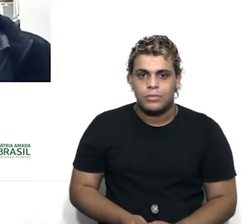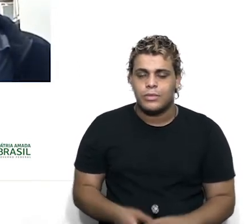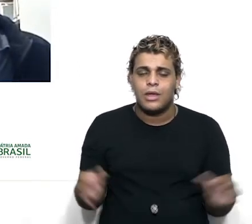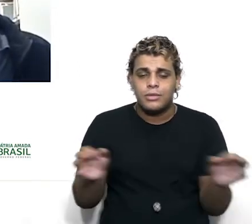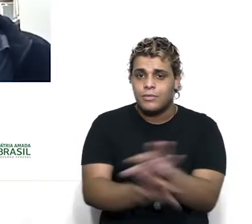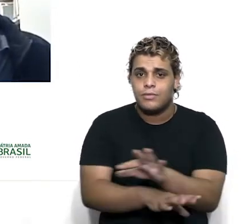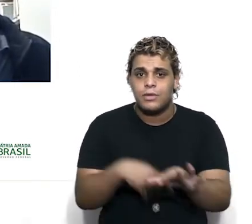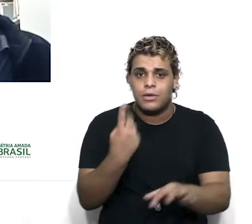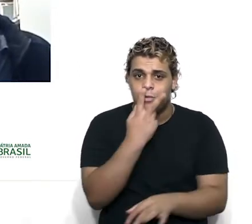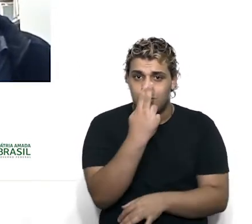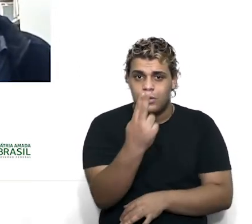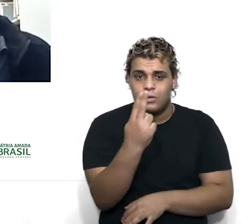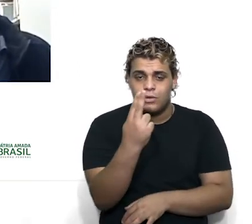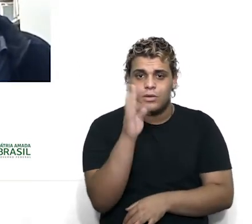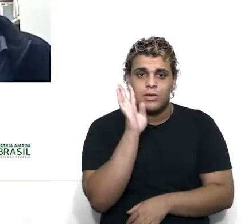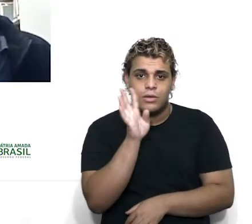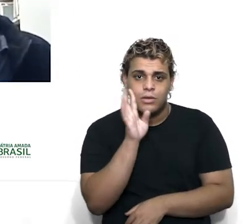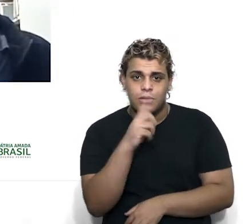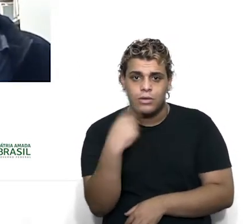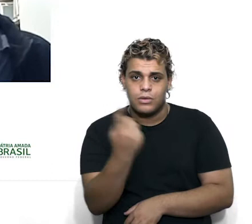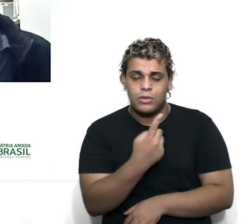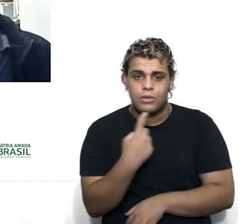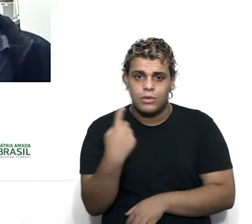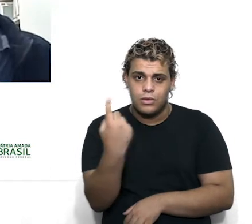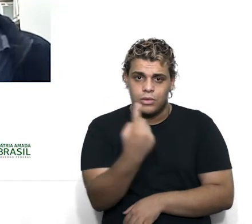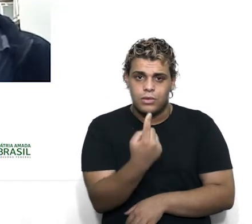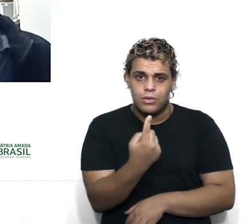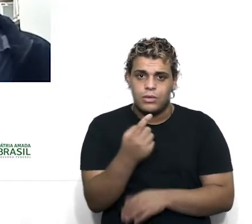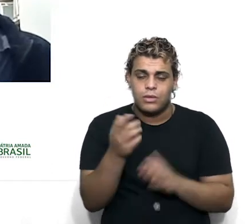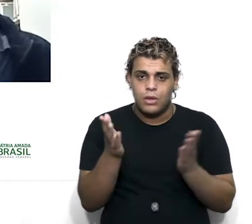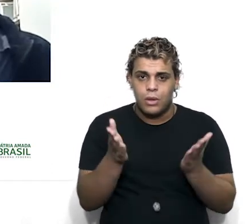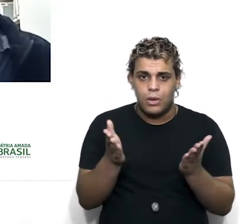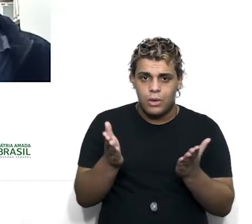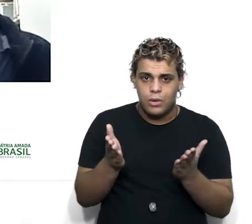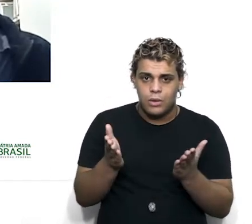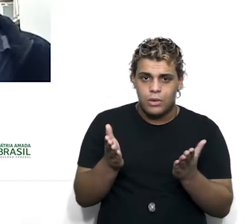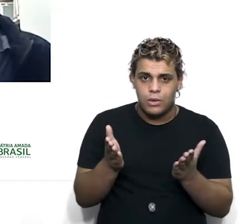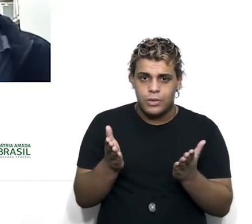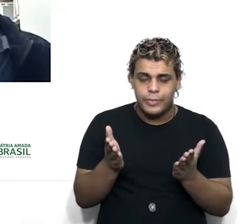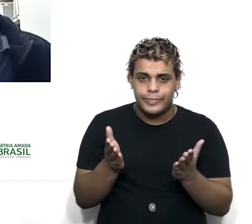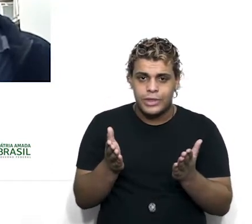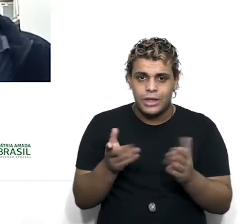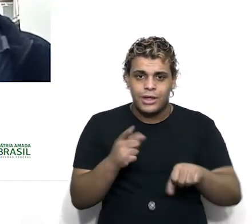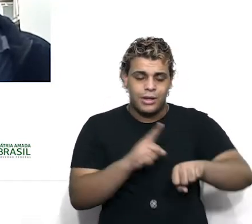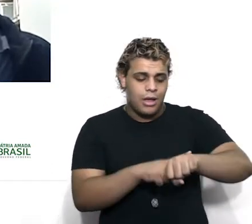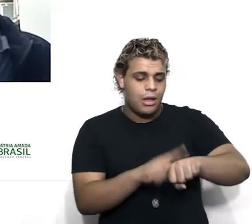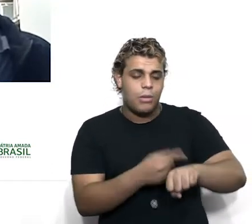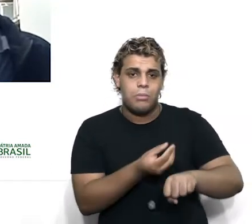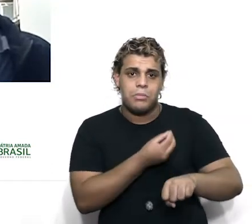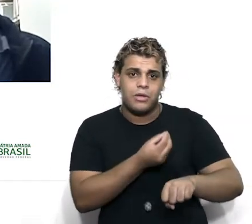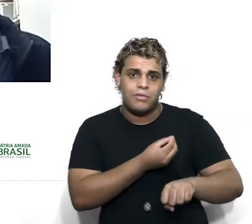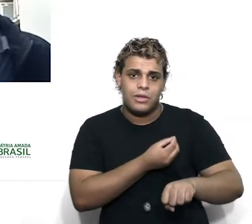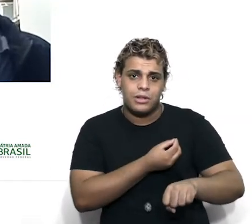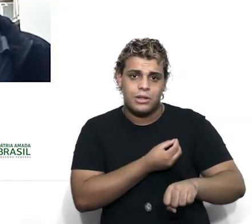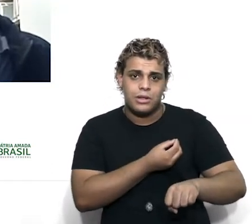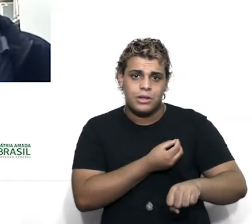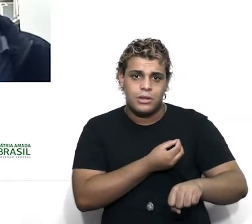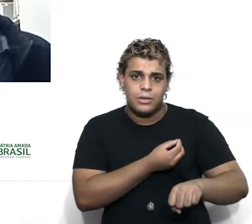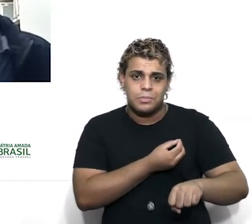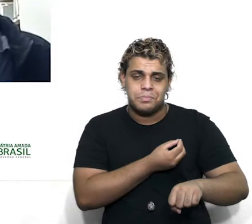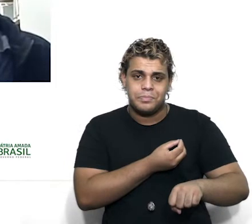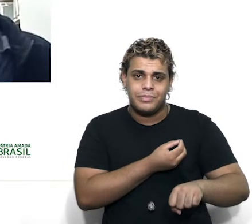Enfim, eu acho que é interessante nós agora estarmos numa época em que, de repente,